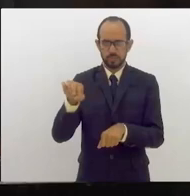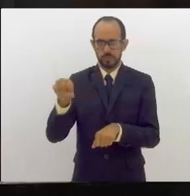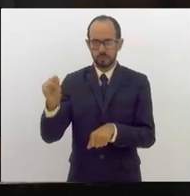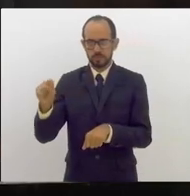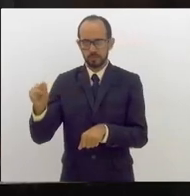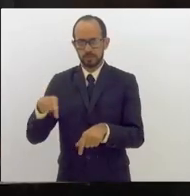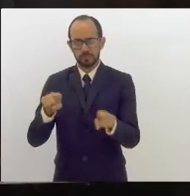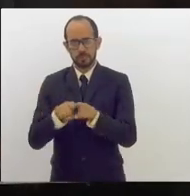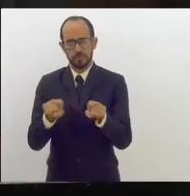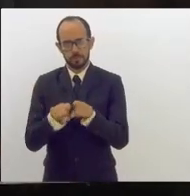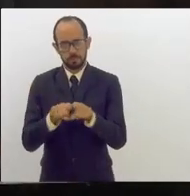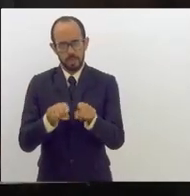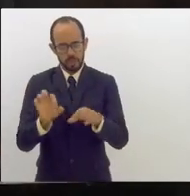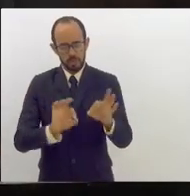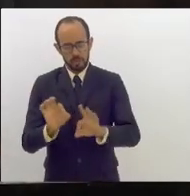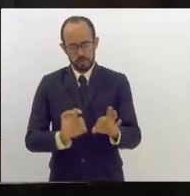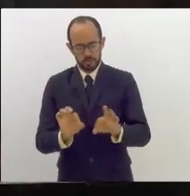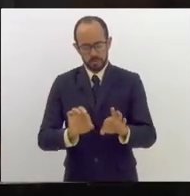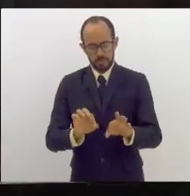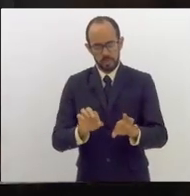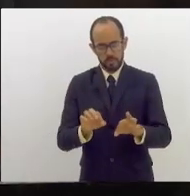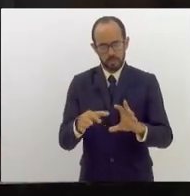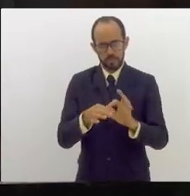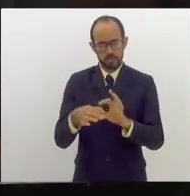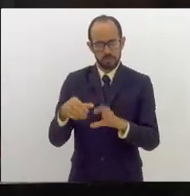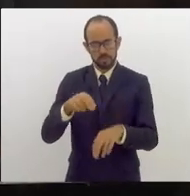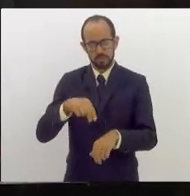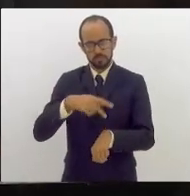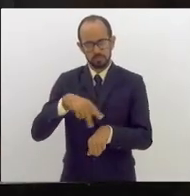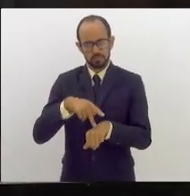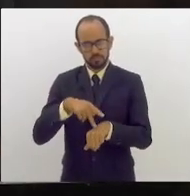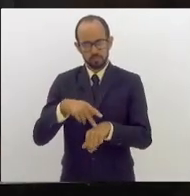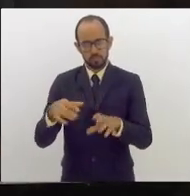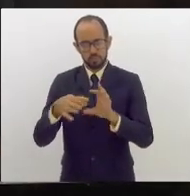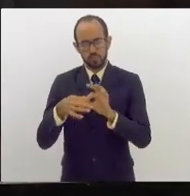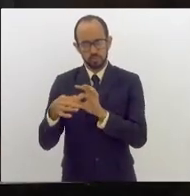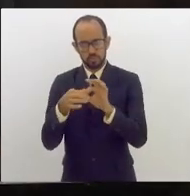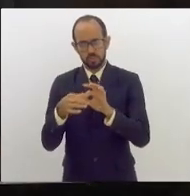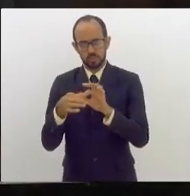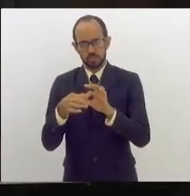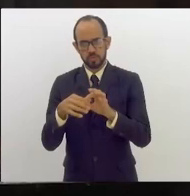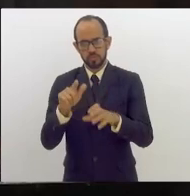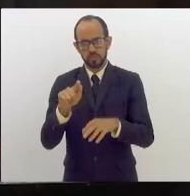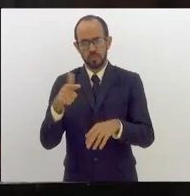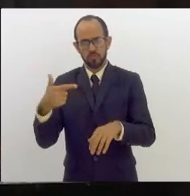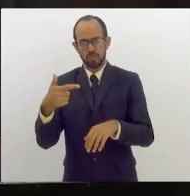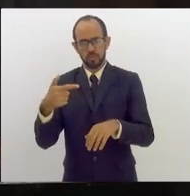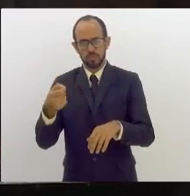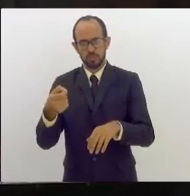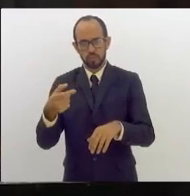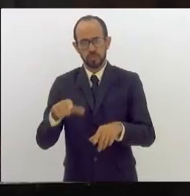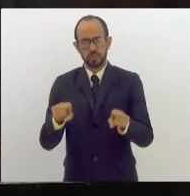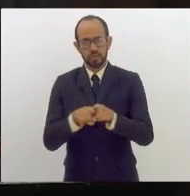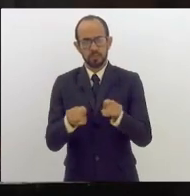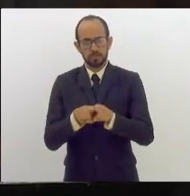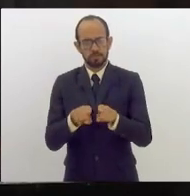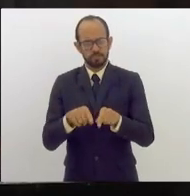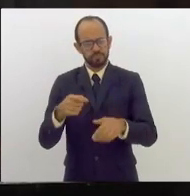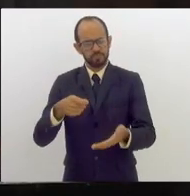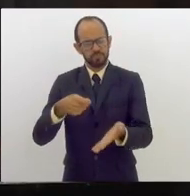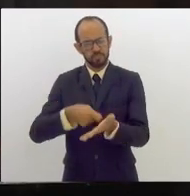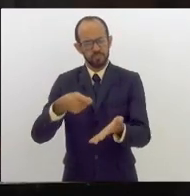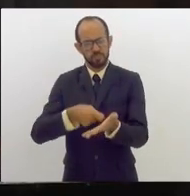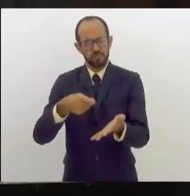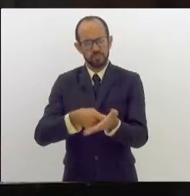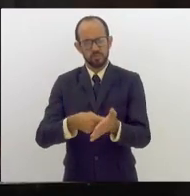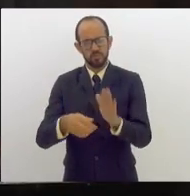organizações das Nações das Nações Unidas nos G20 nas relações com a África enfim é muito importante que a gente volte a incidir exigir o cumprimento